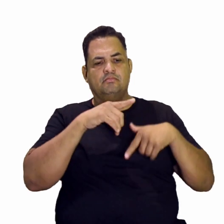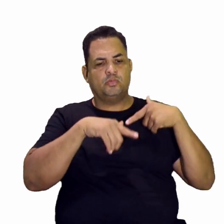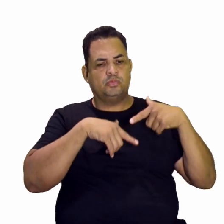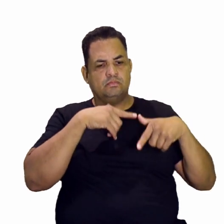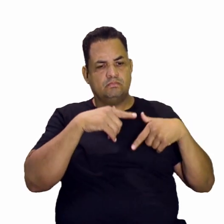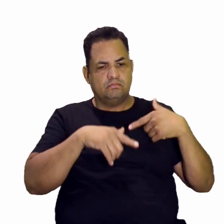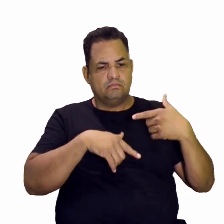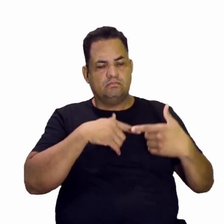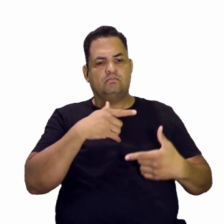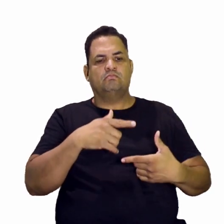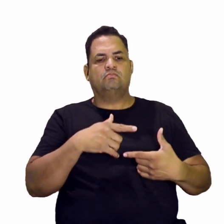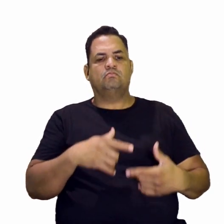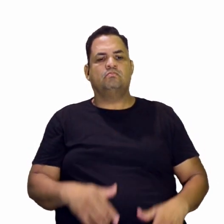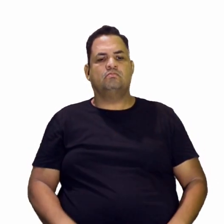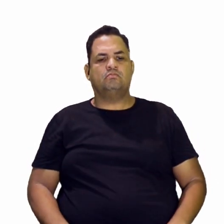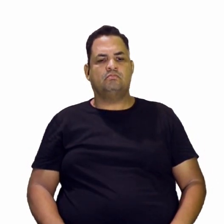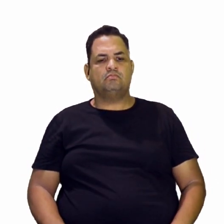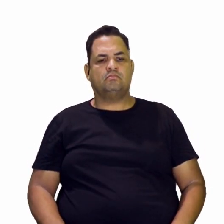produtores,